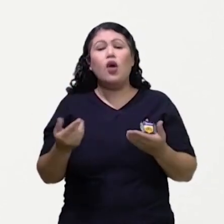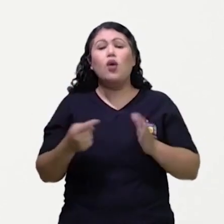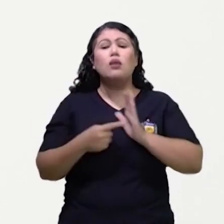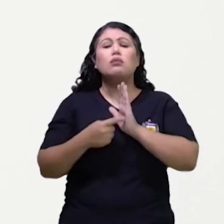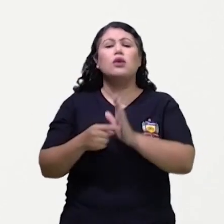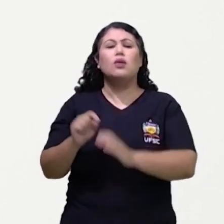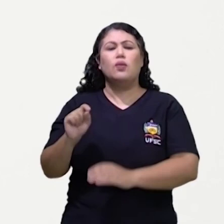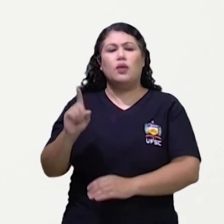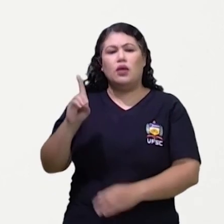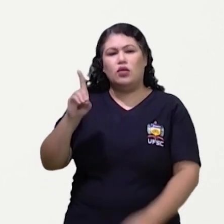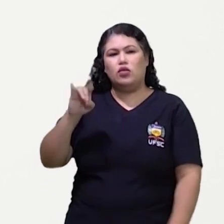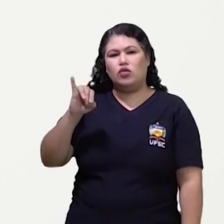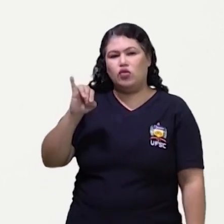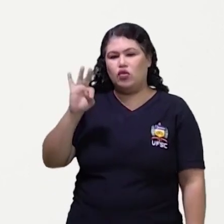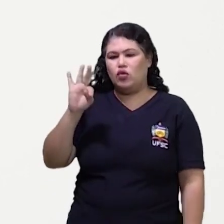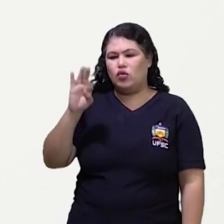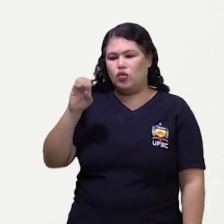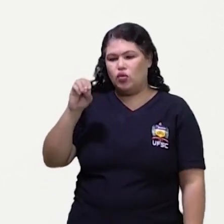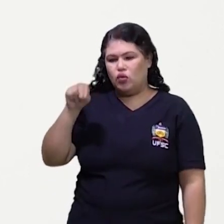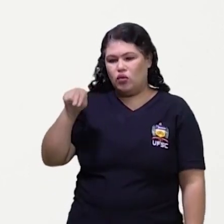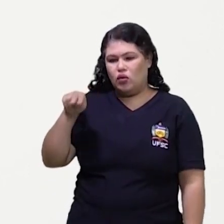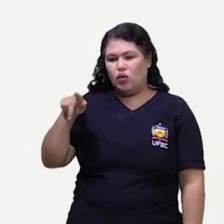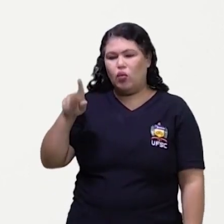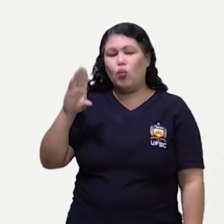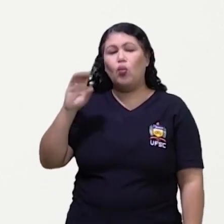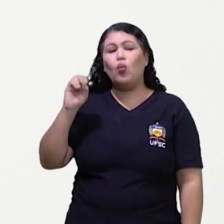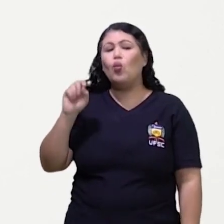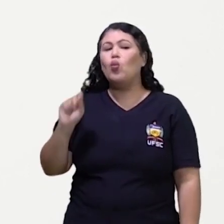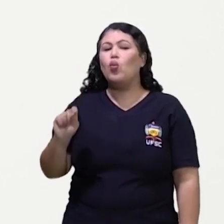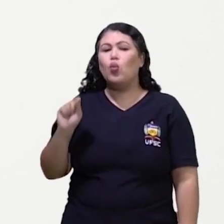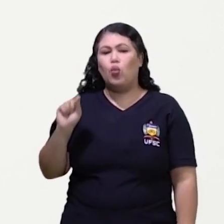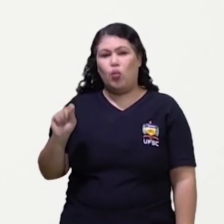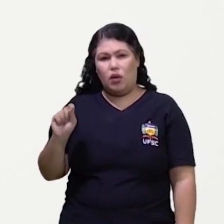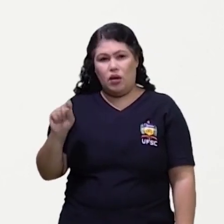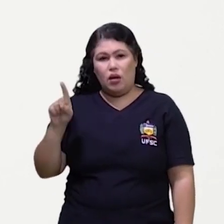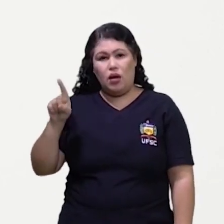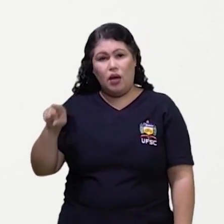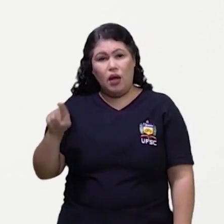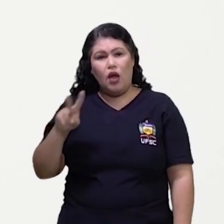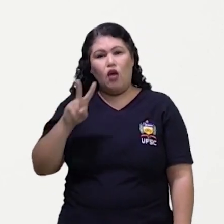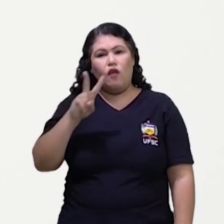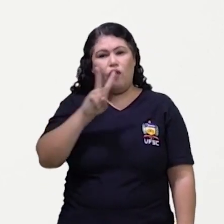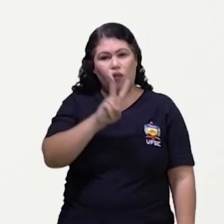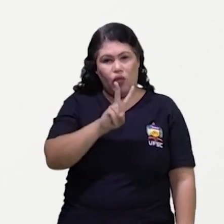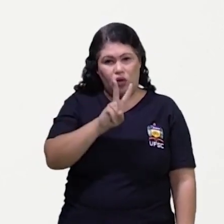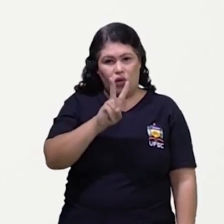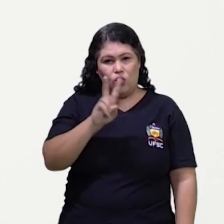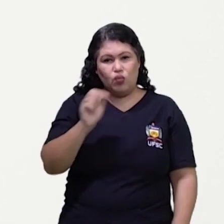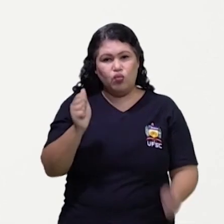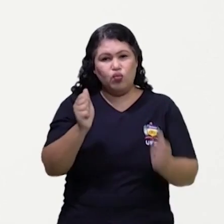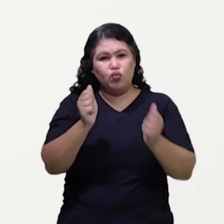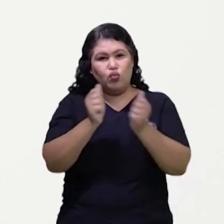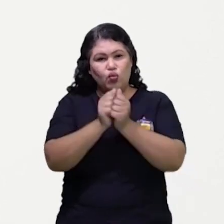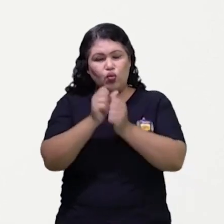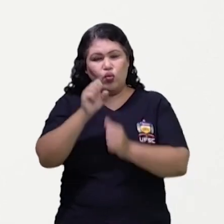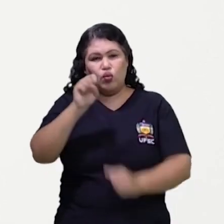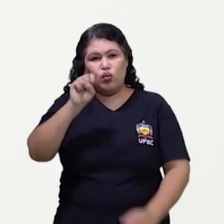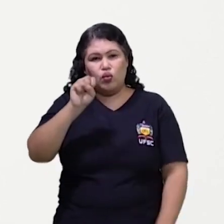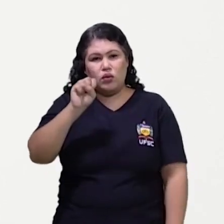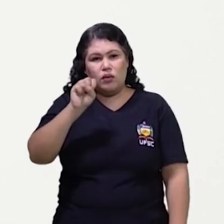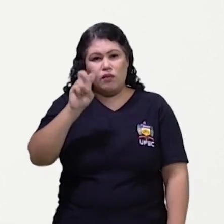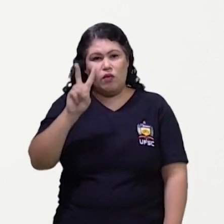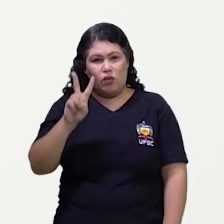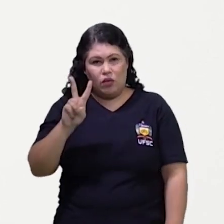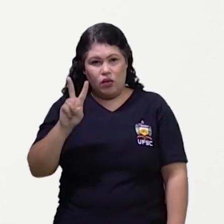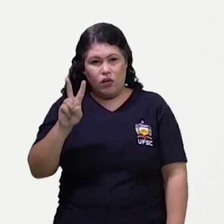Agora no ditongo. O que é ditongo, professora? É uma vogal e uma semivogal ou vice-versa. É um encontro aqui, ó, que acontece, esse encontro bem